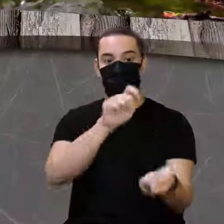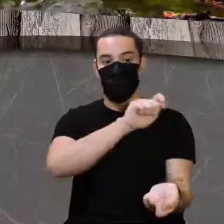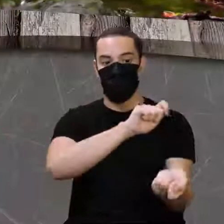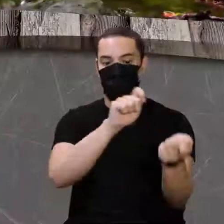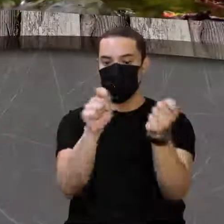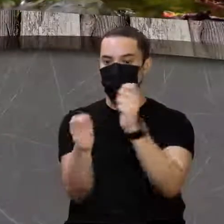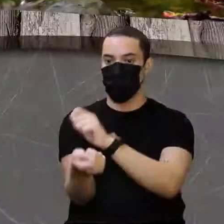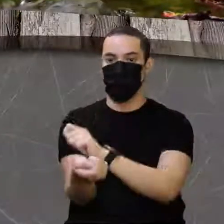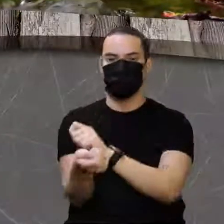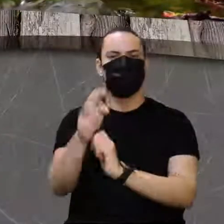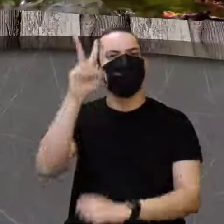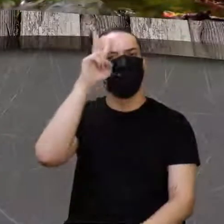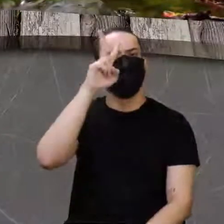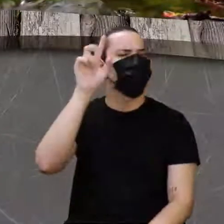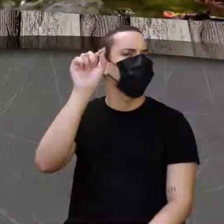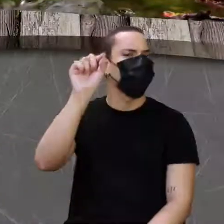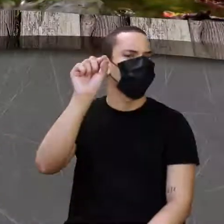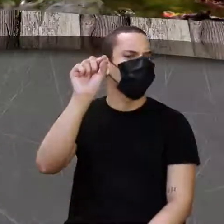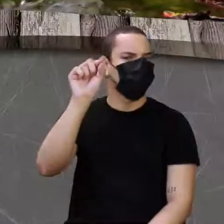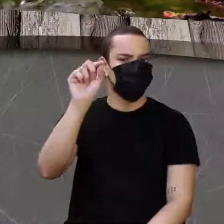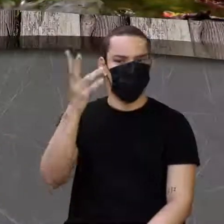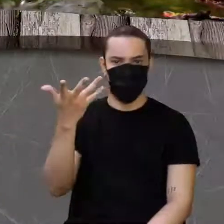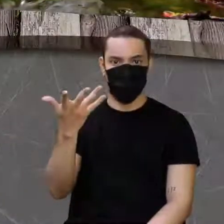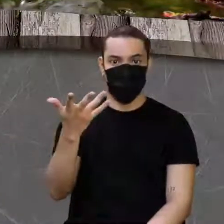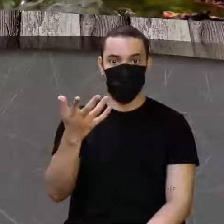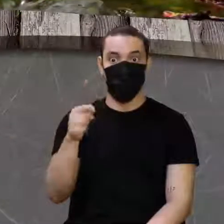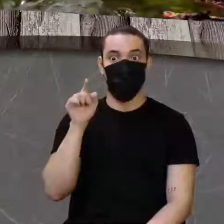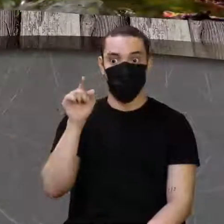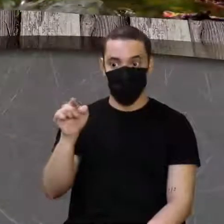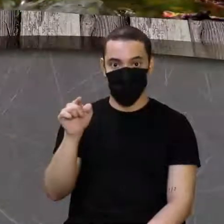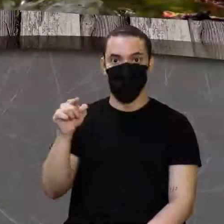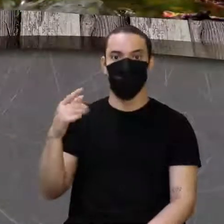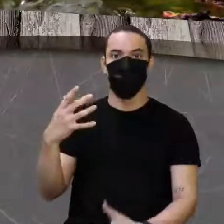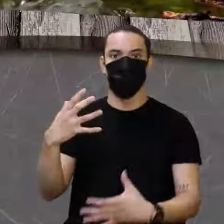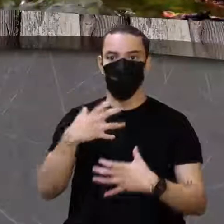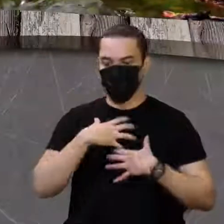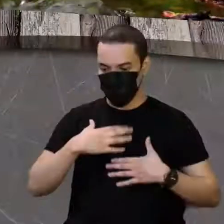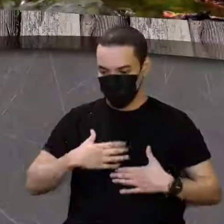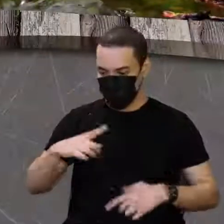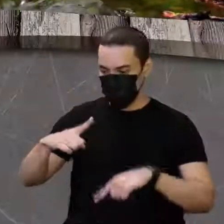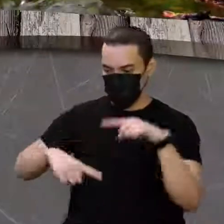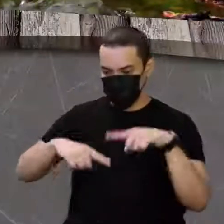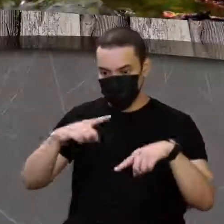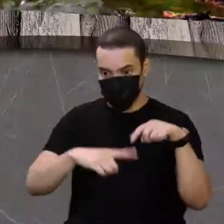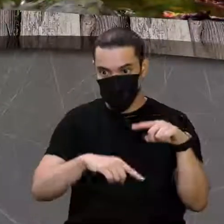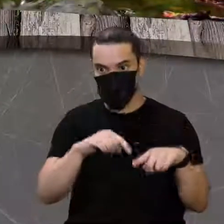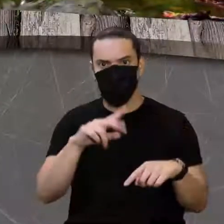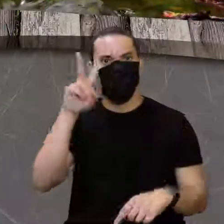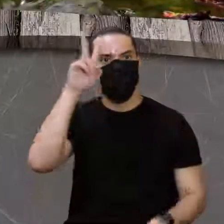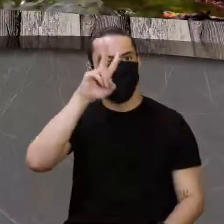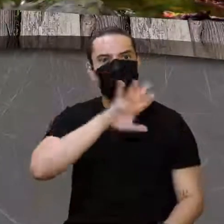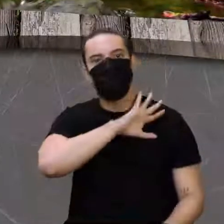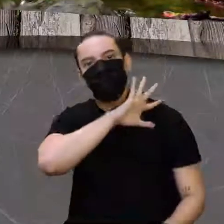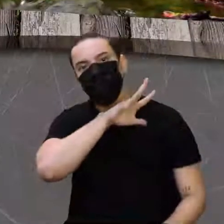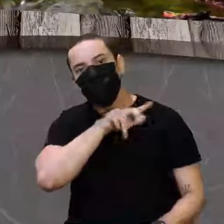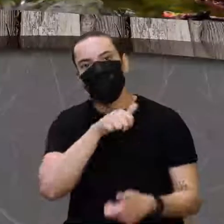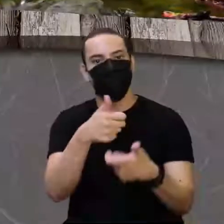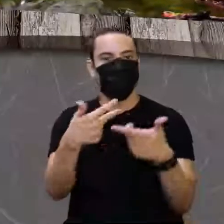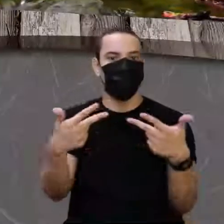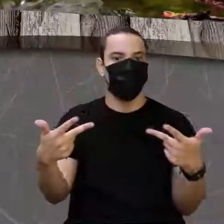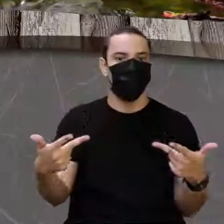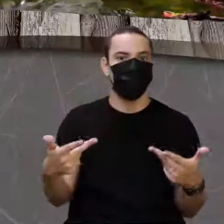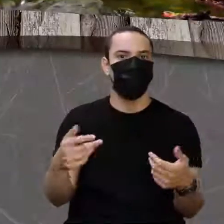a gente tem que lembrar que esses organismos, lembra quando a gente falou das questões